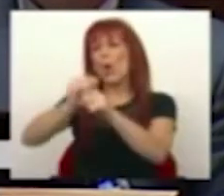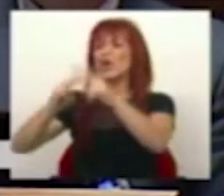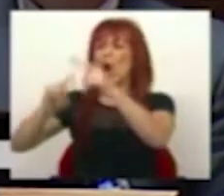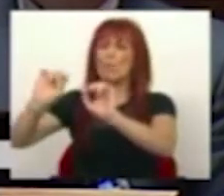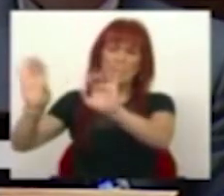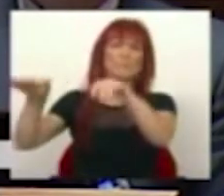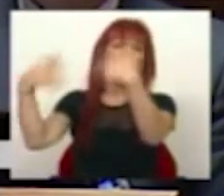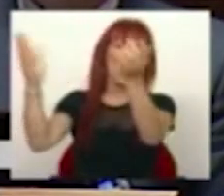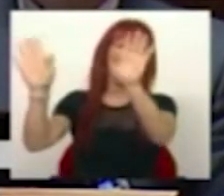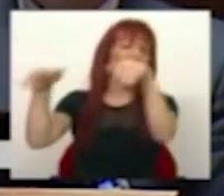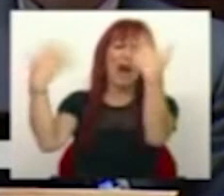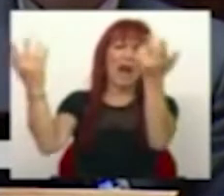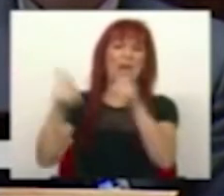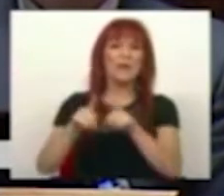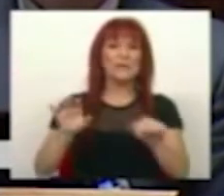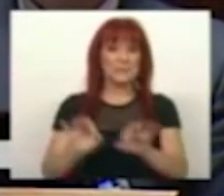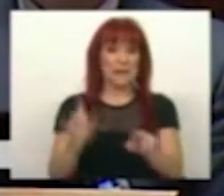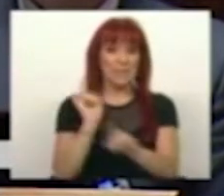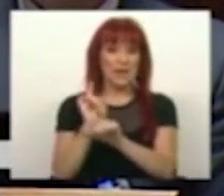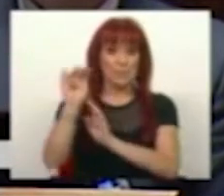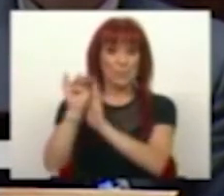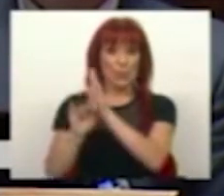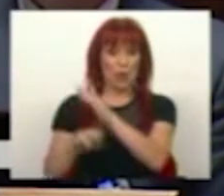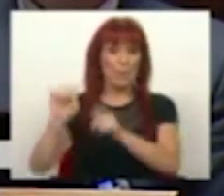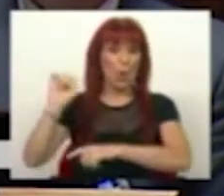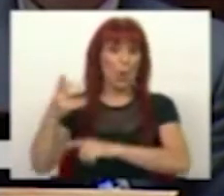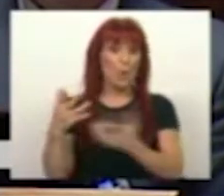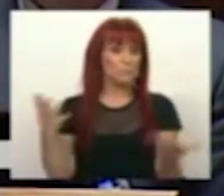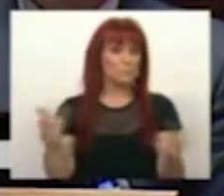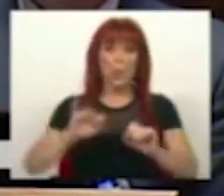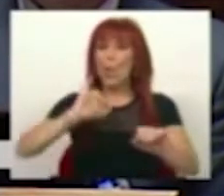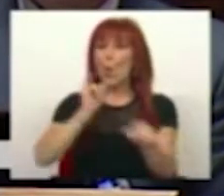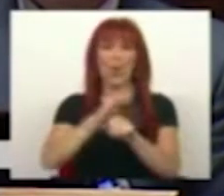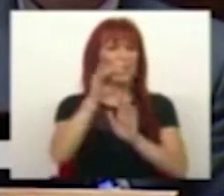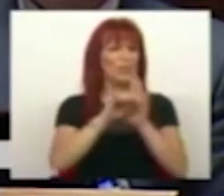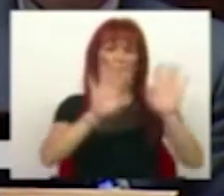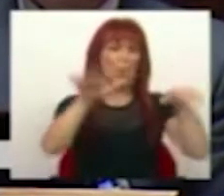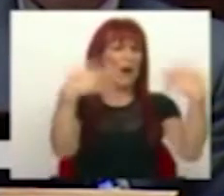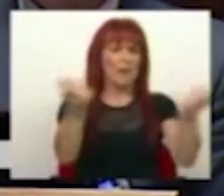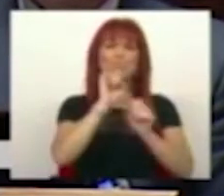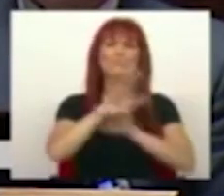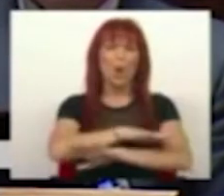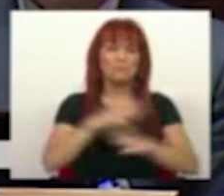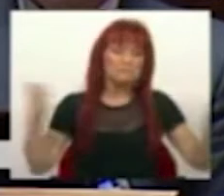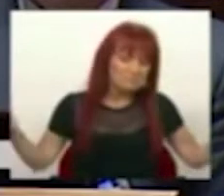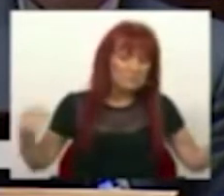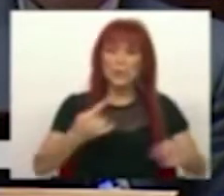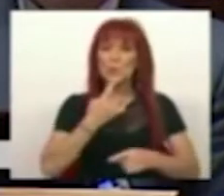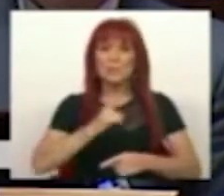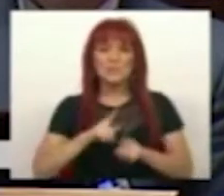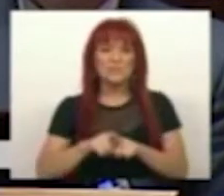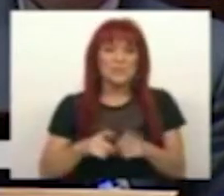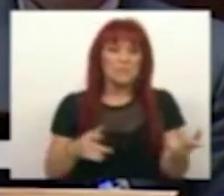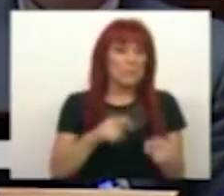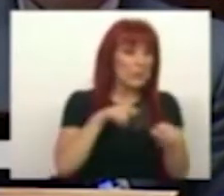obra qualquer, no quadro do mesmo programa ou no quadro de um outro programa qualquer. E, sinceramente, eu entendo que nem